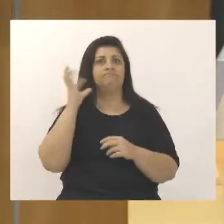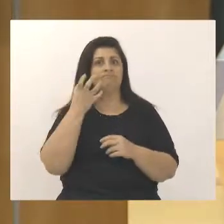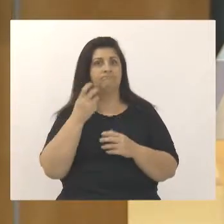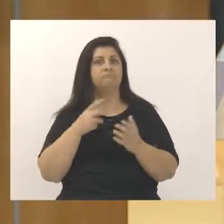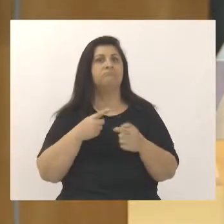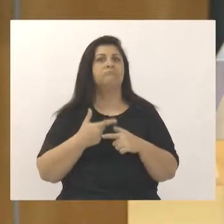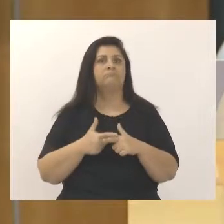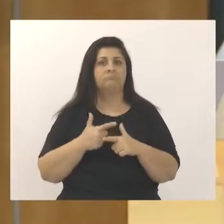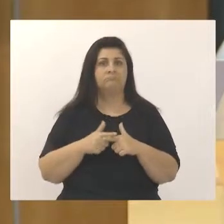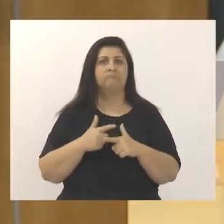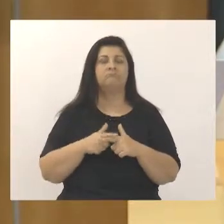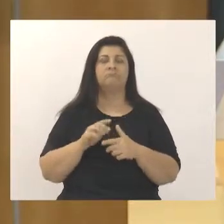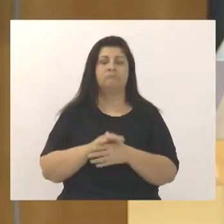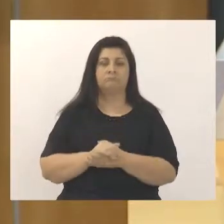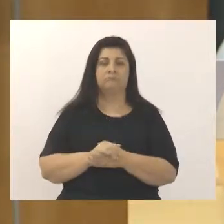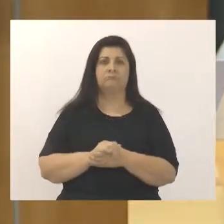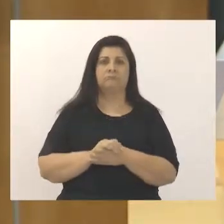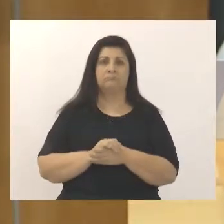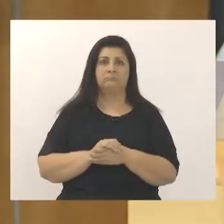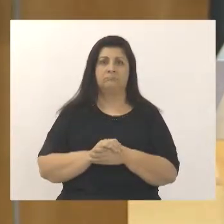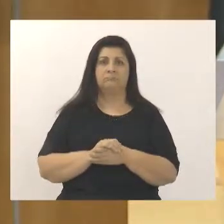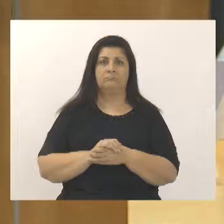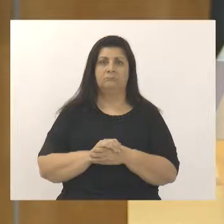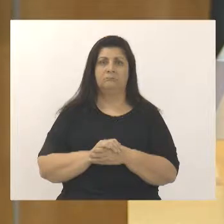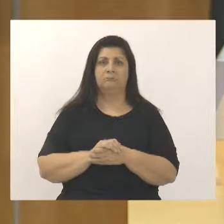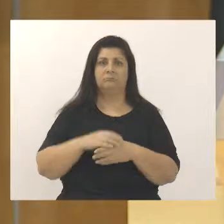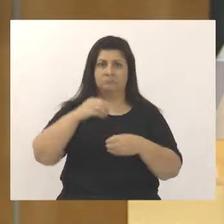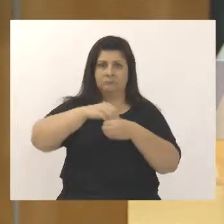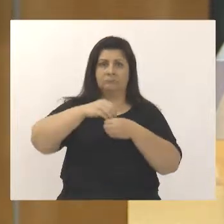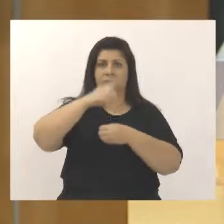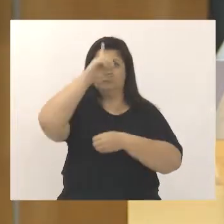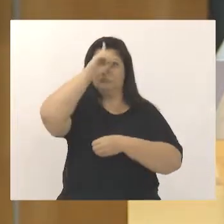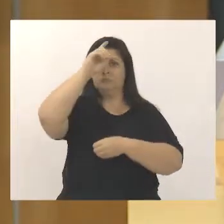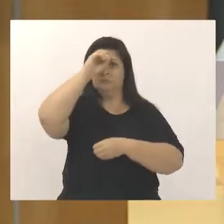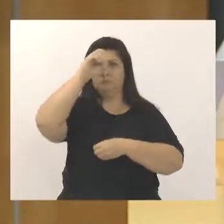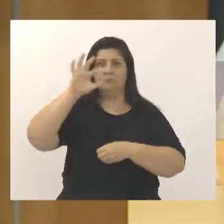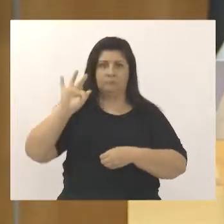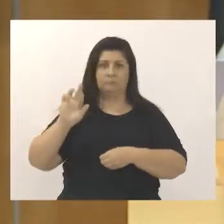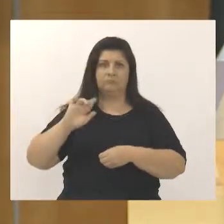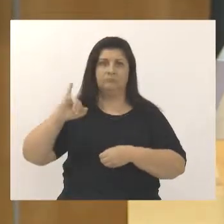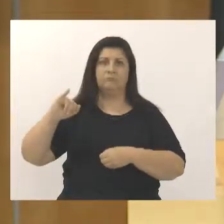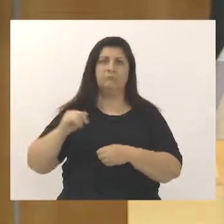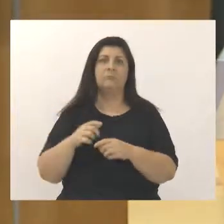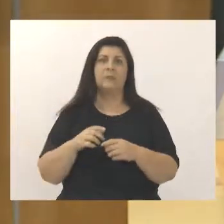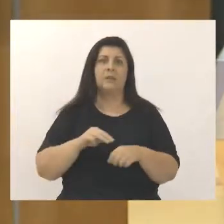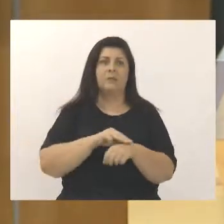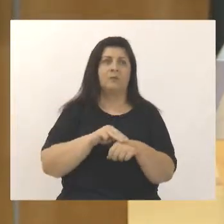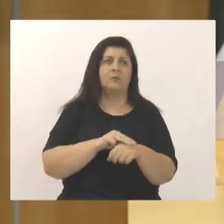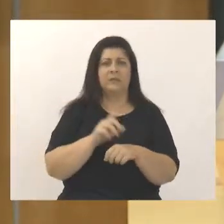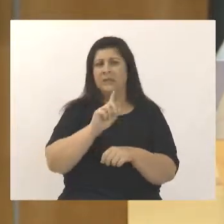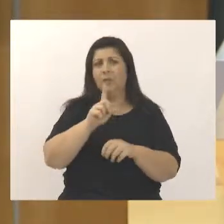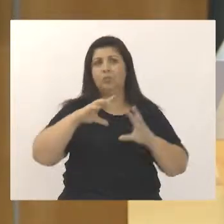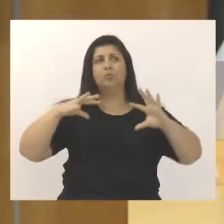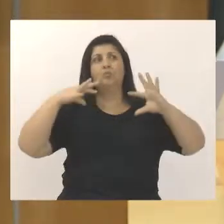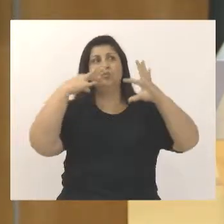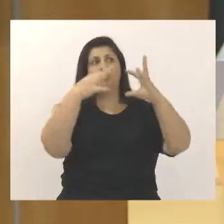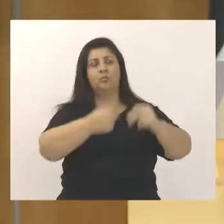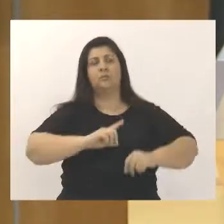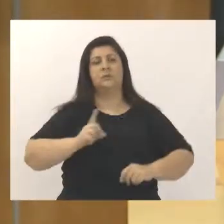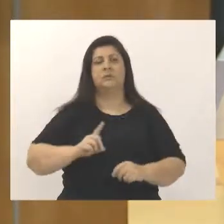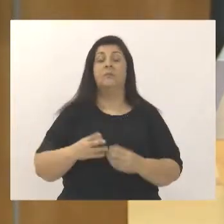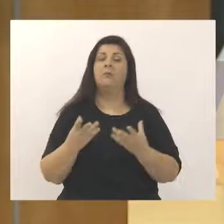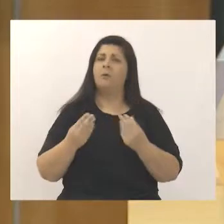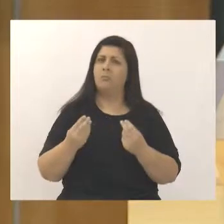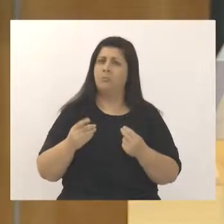que a gente passa, às vezes, lá no Hospital do São Francisco, discussão de doulas, não são todas, não vou generalizar, mas tem doulas